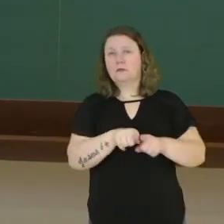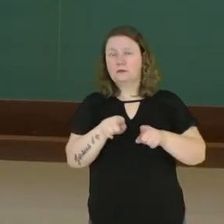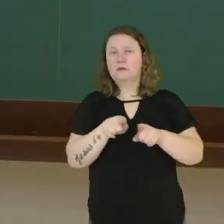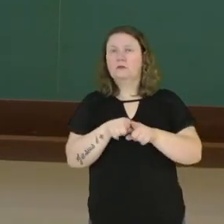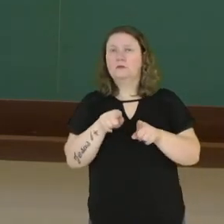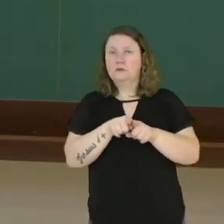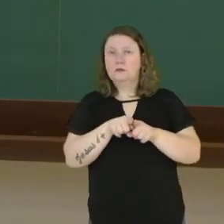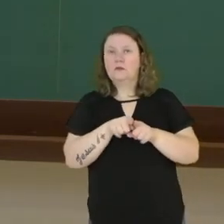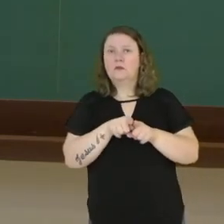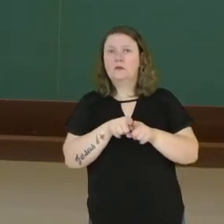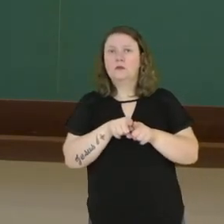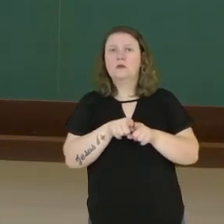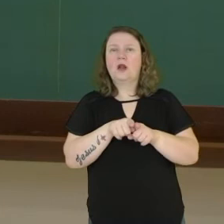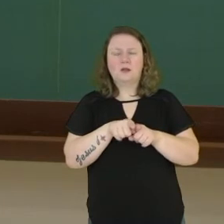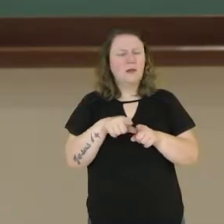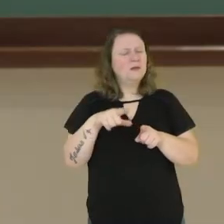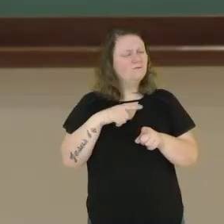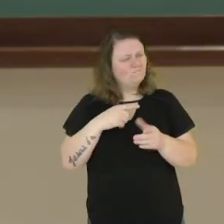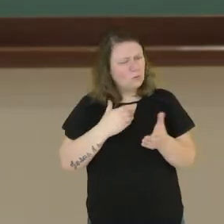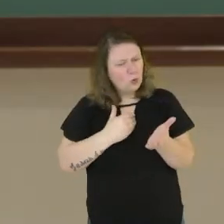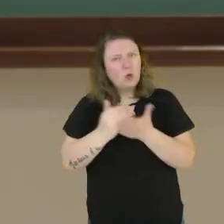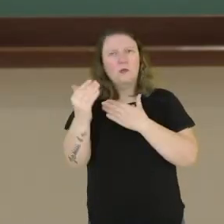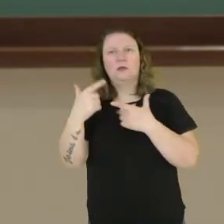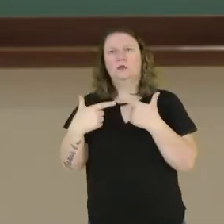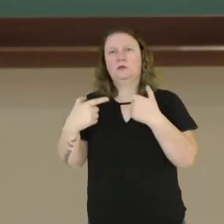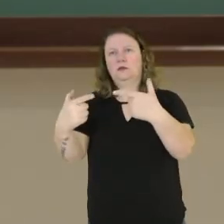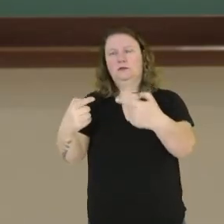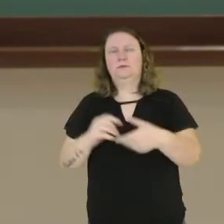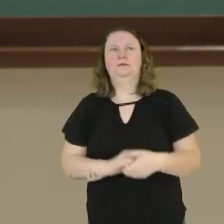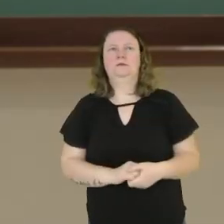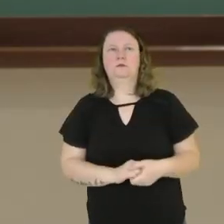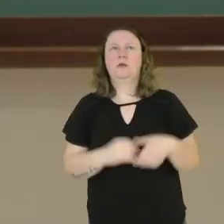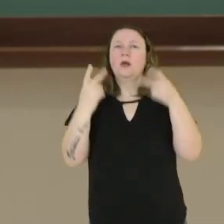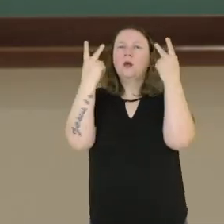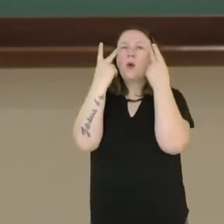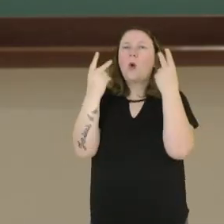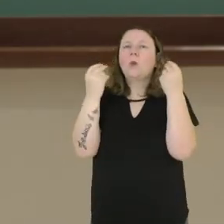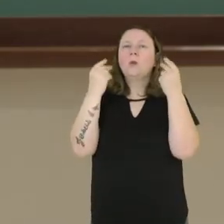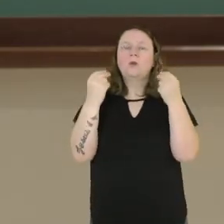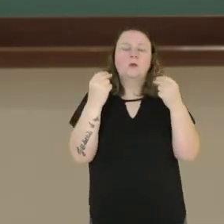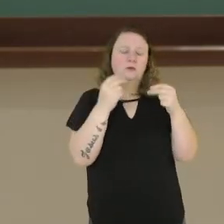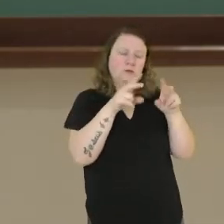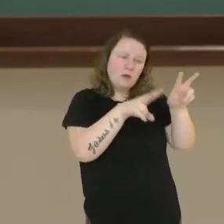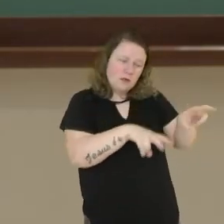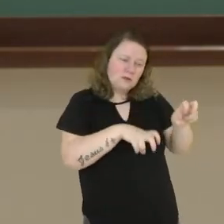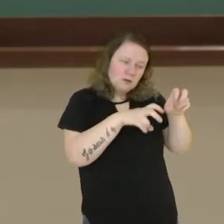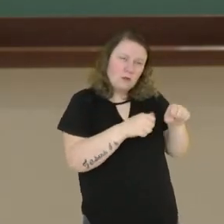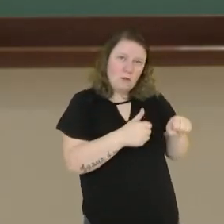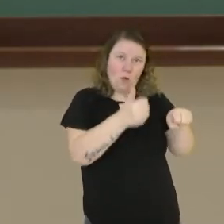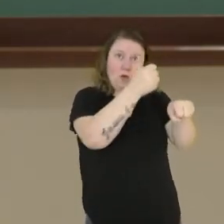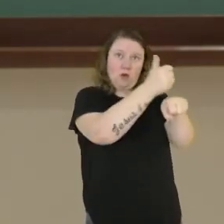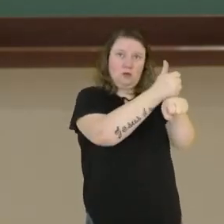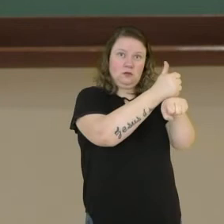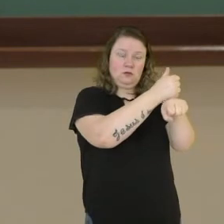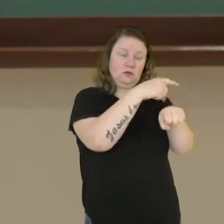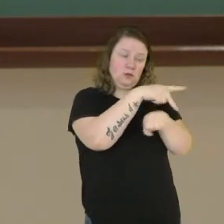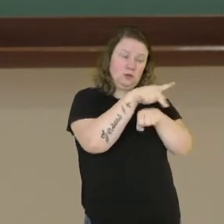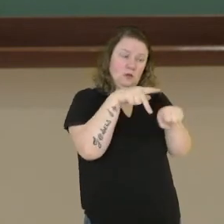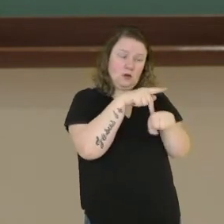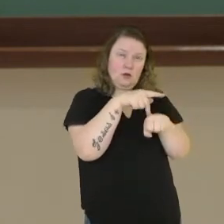grande causa nesse conflito. Olha só, eram comuns os fazendeiros do país, né, de um país